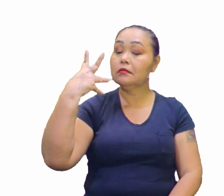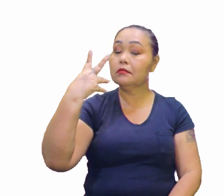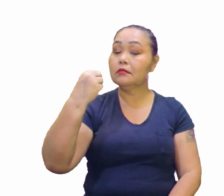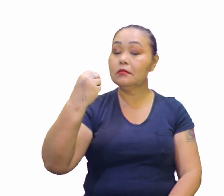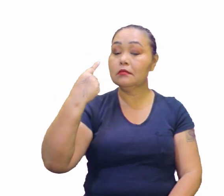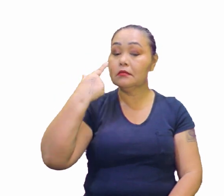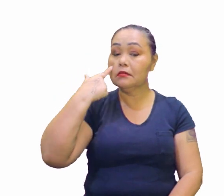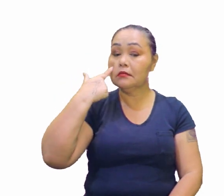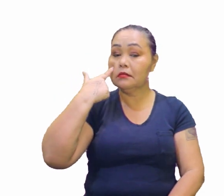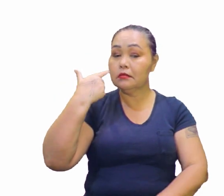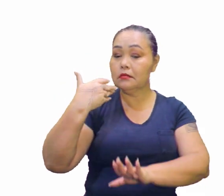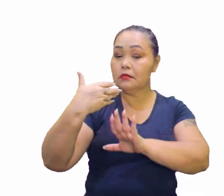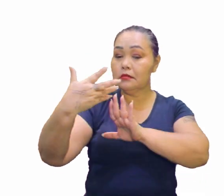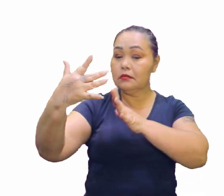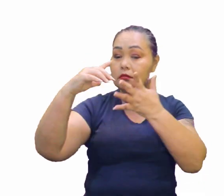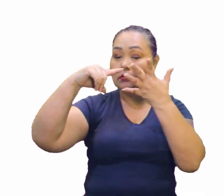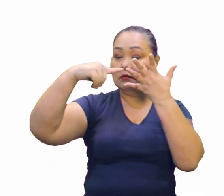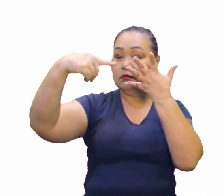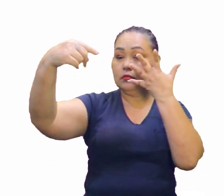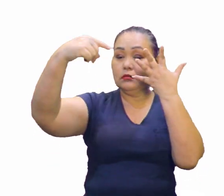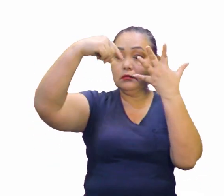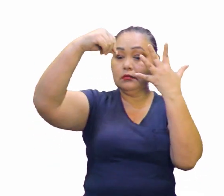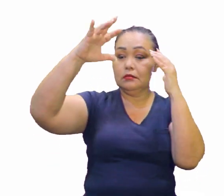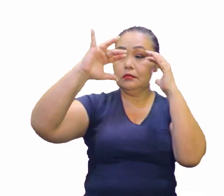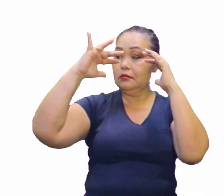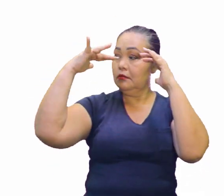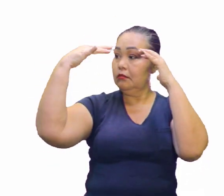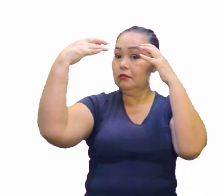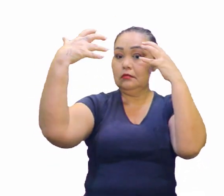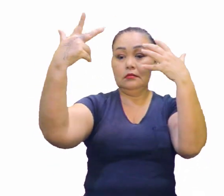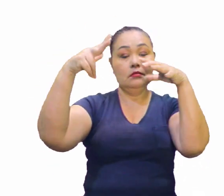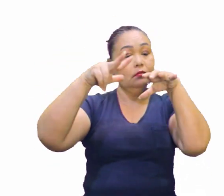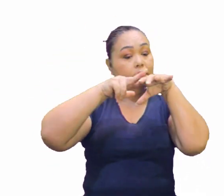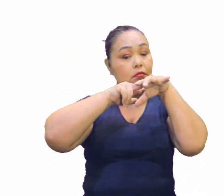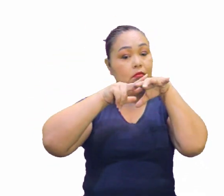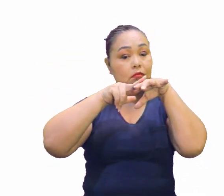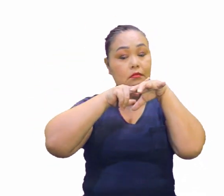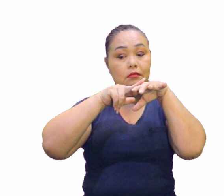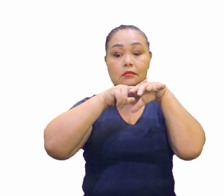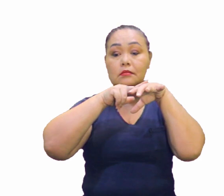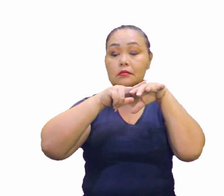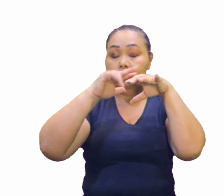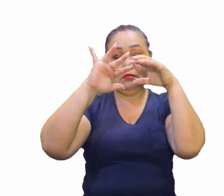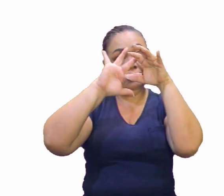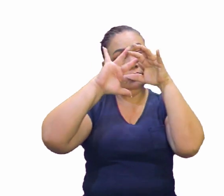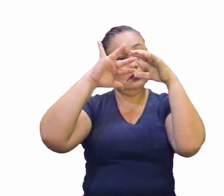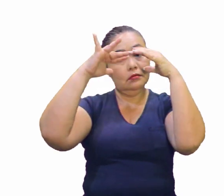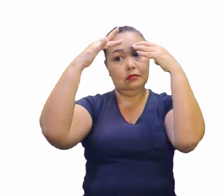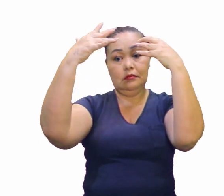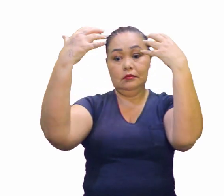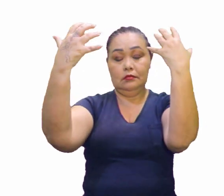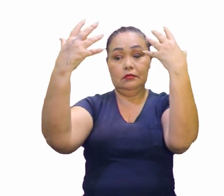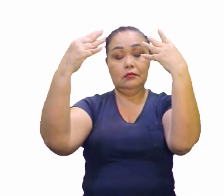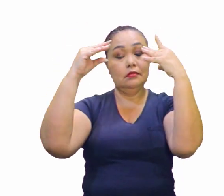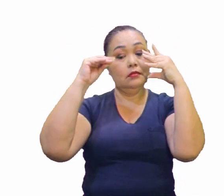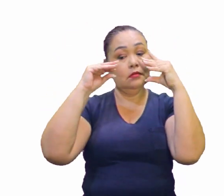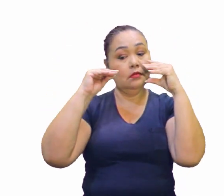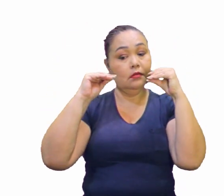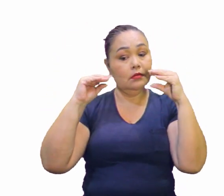ela é latifoliada, ela é verdejante, ela é